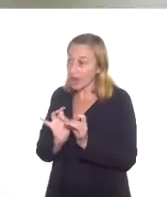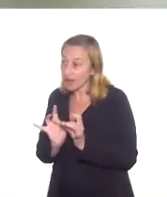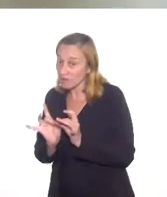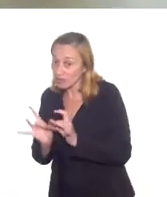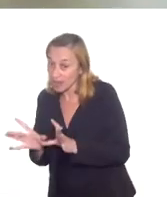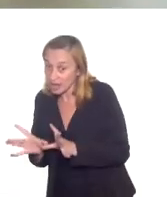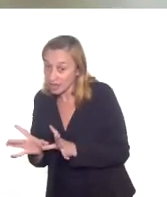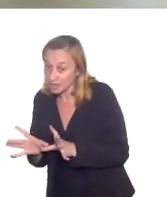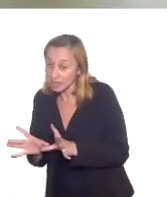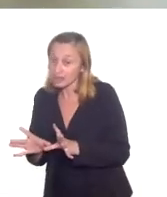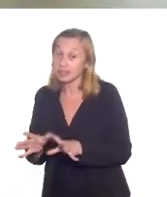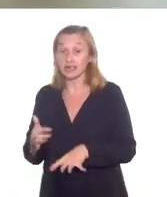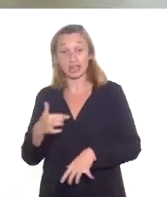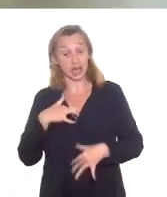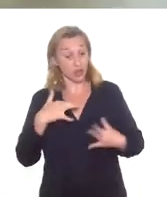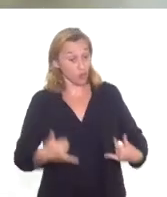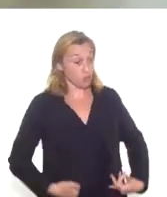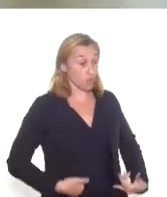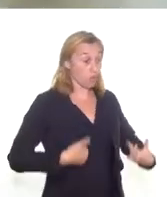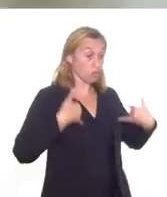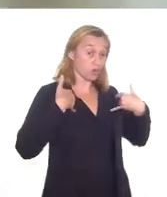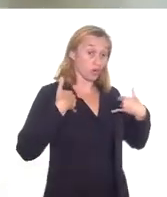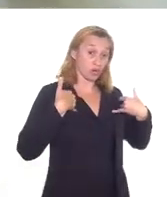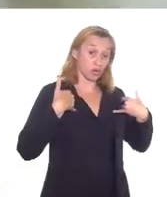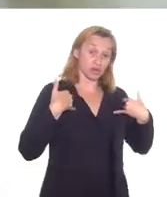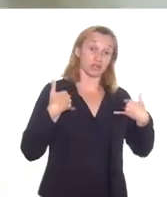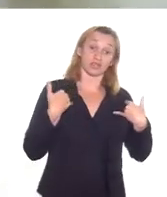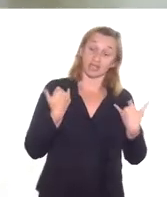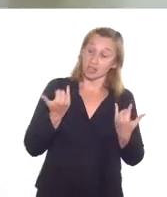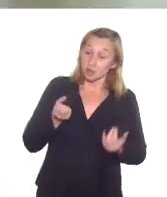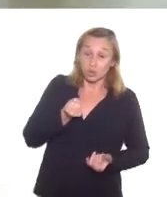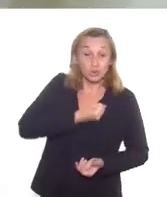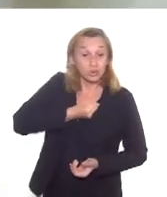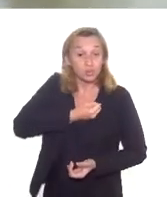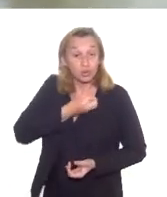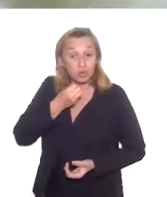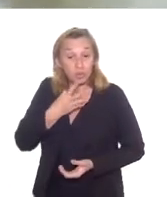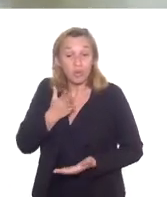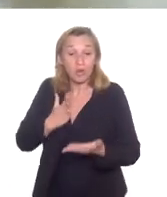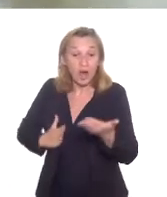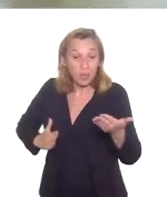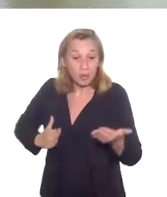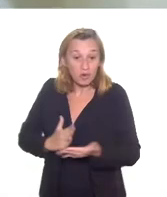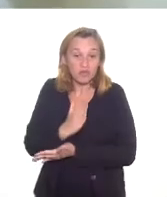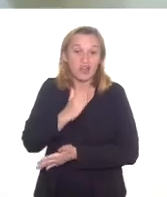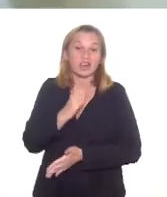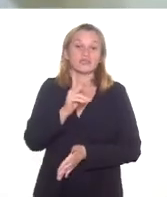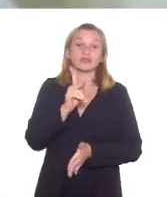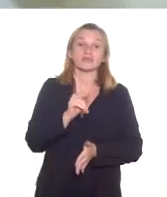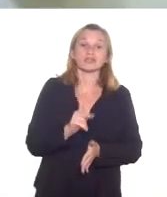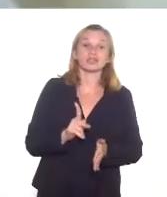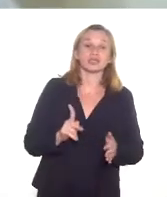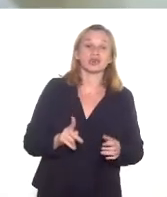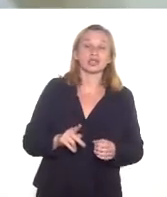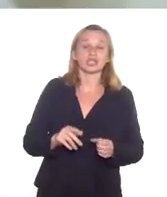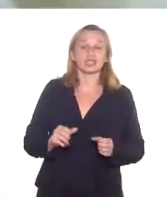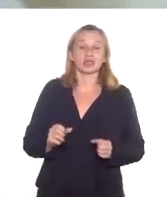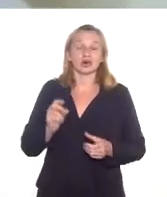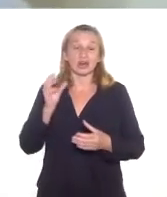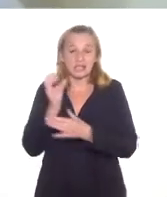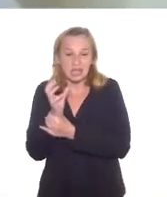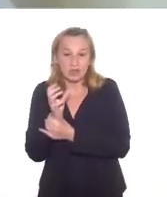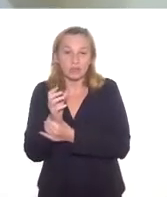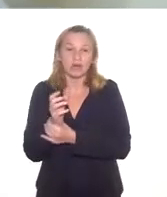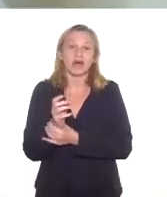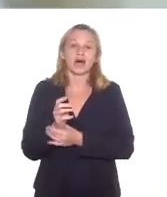e eu fico honrado com meus pares, por unanimidade, aprovar esse tombamento. Eu não